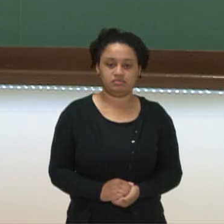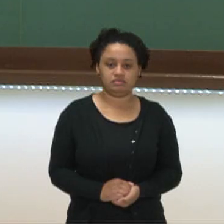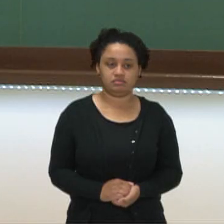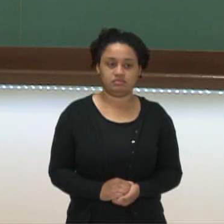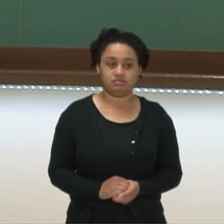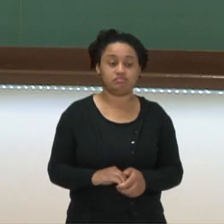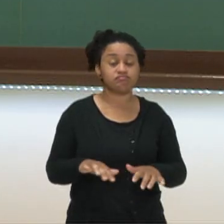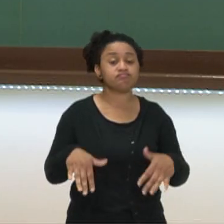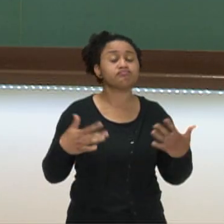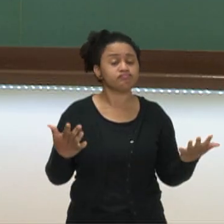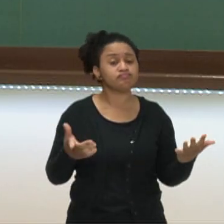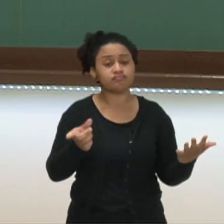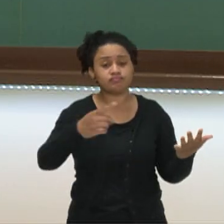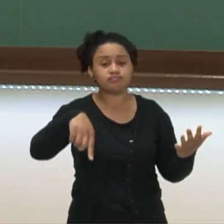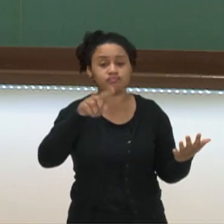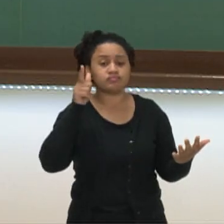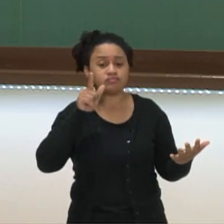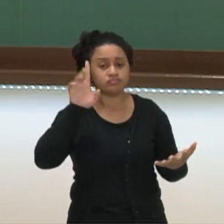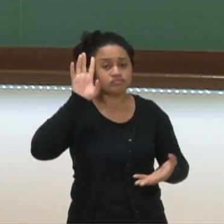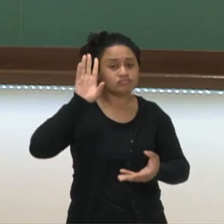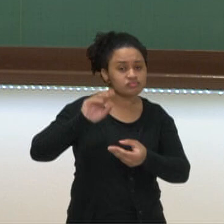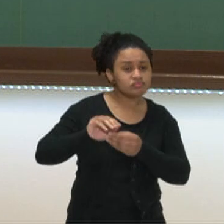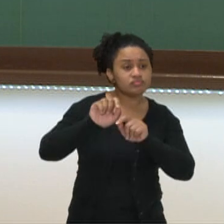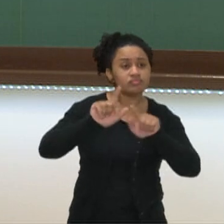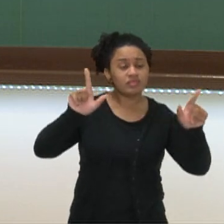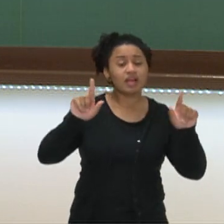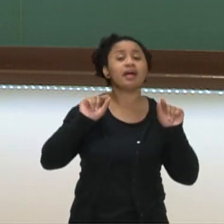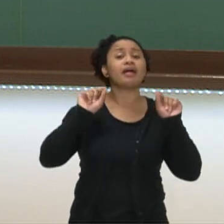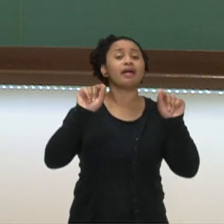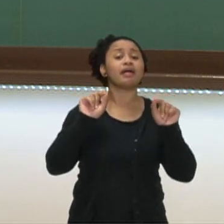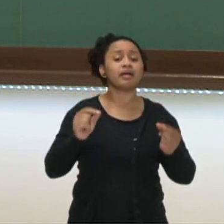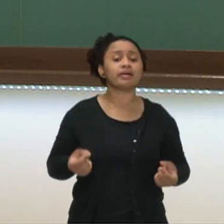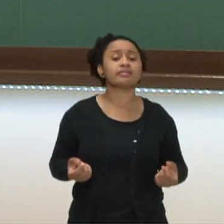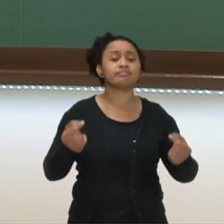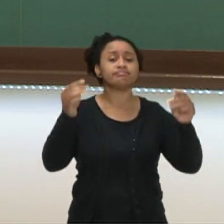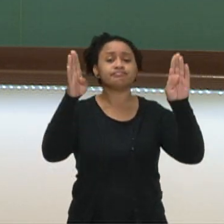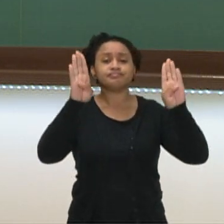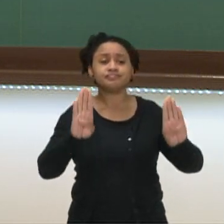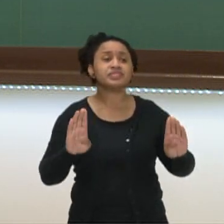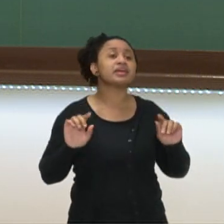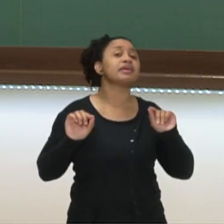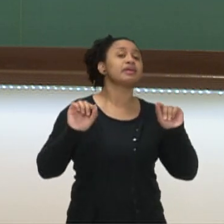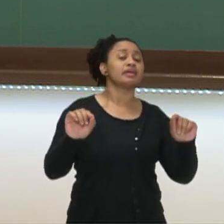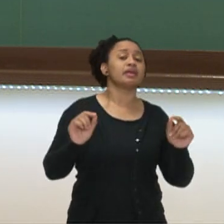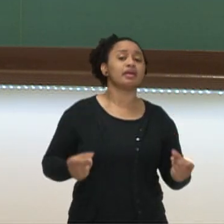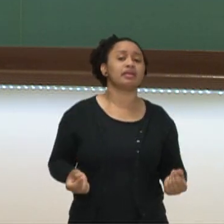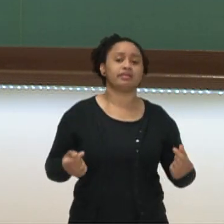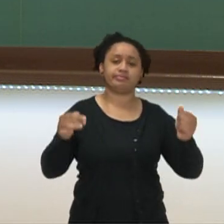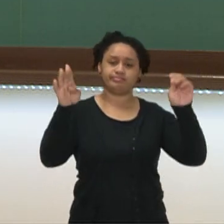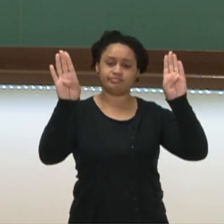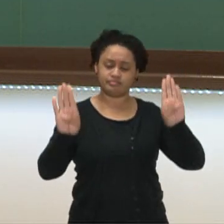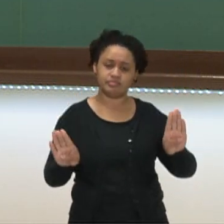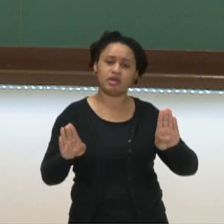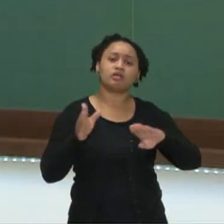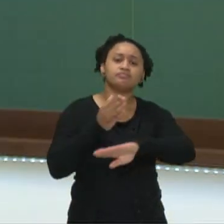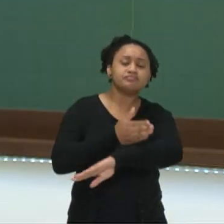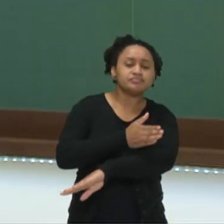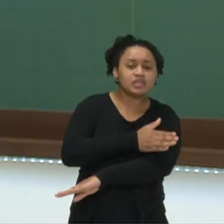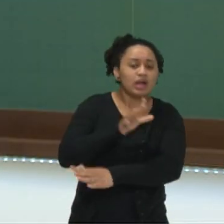E aí, pessoal, conseguiram entender então quem são esses burgueses? Quem eram os burgueses medievais, né?